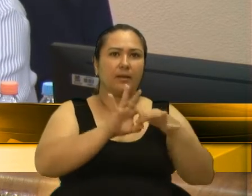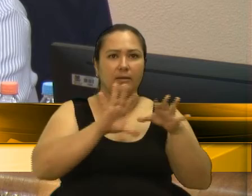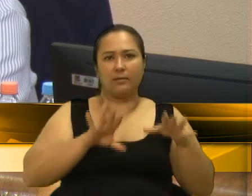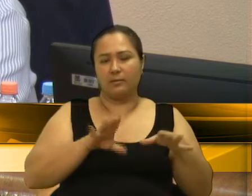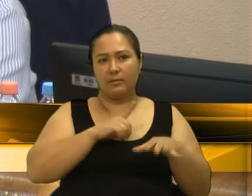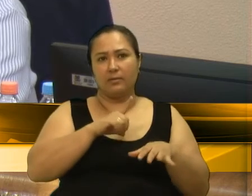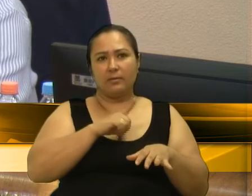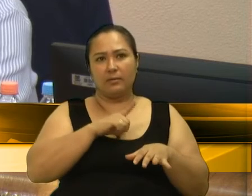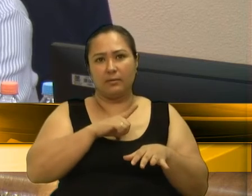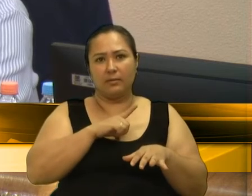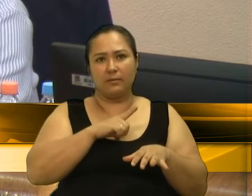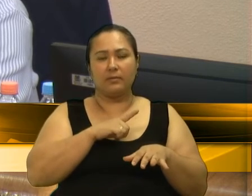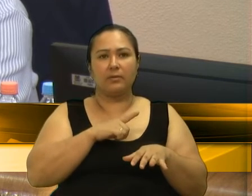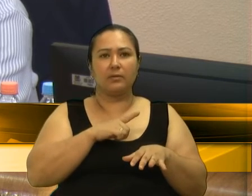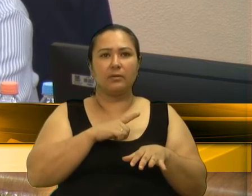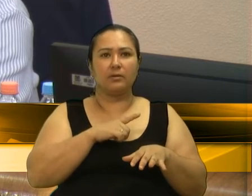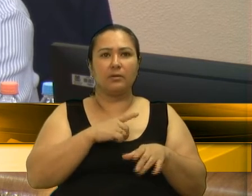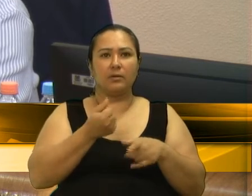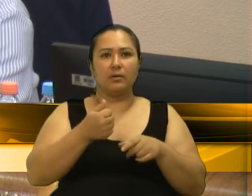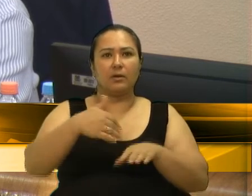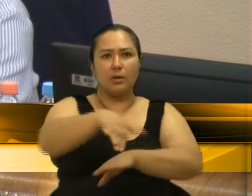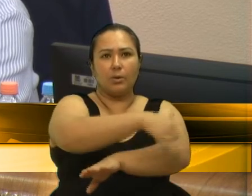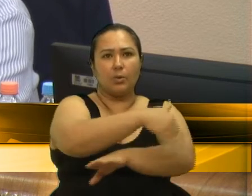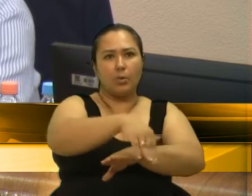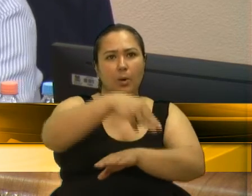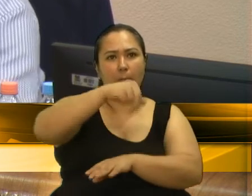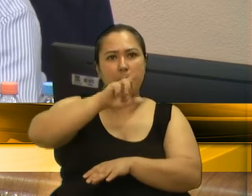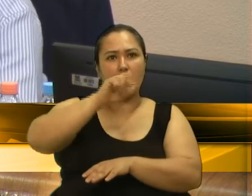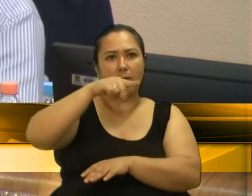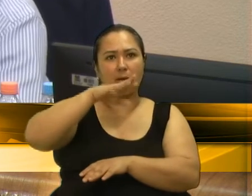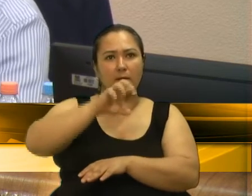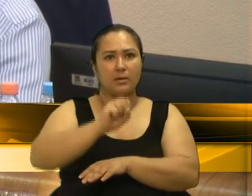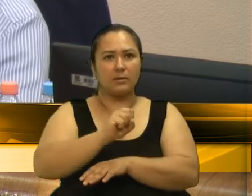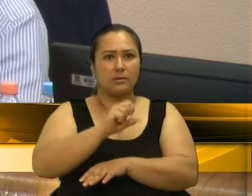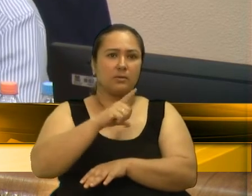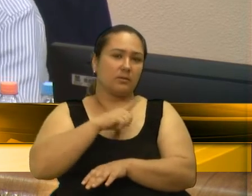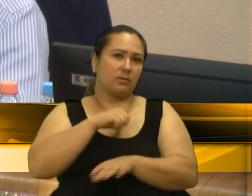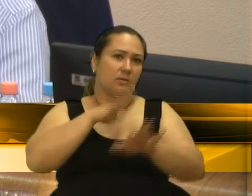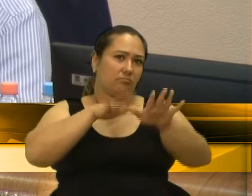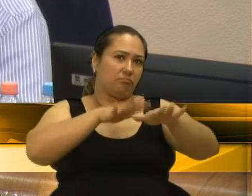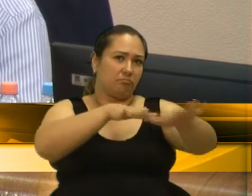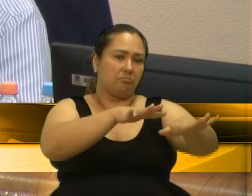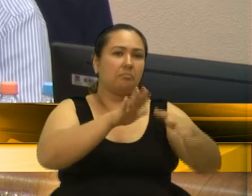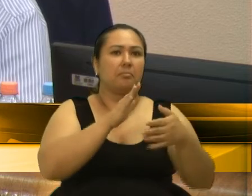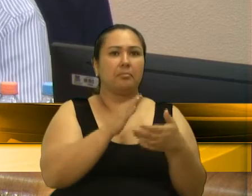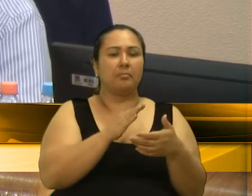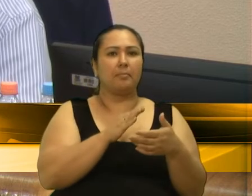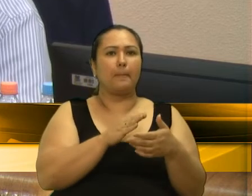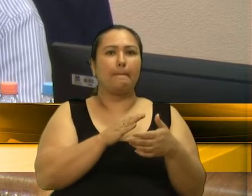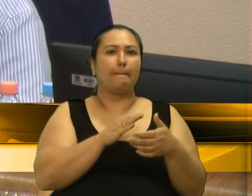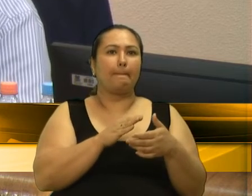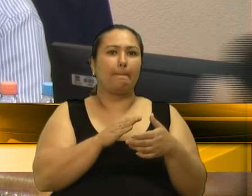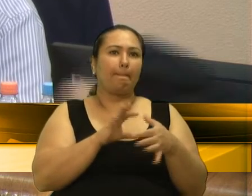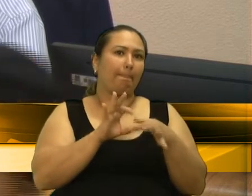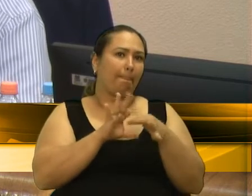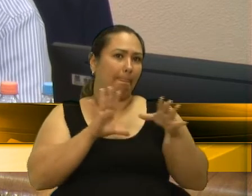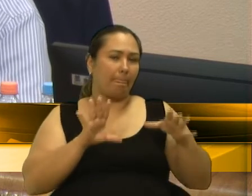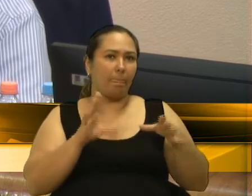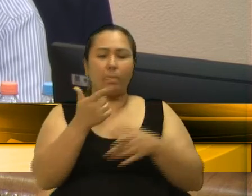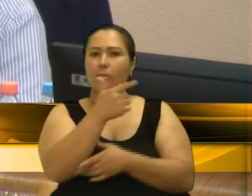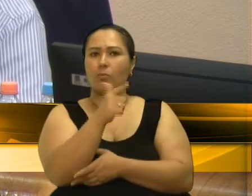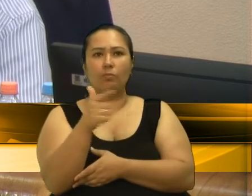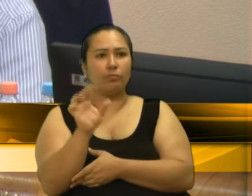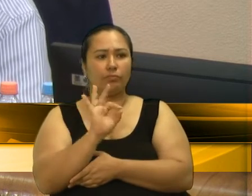ou autorização para a utilização da rua Marquês do Herval para a realização da mencionada parada? Senhor Jomir, não.